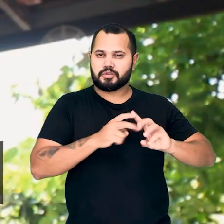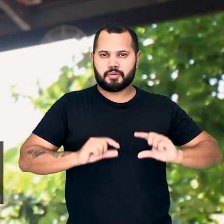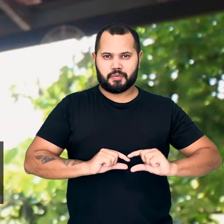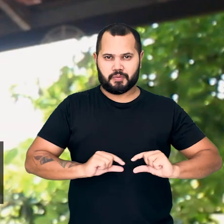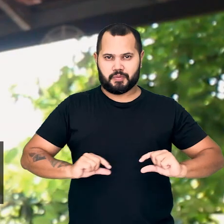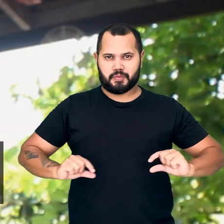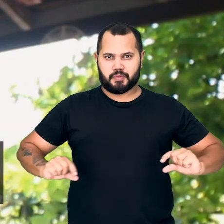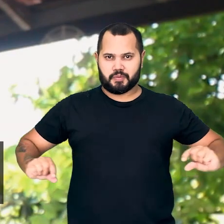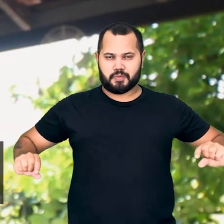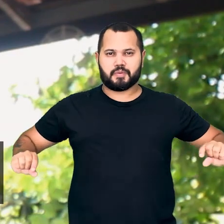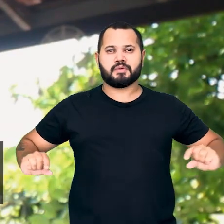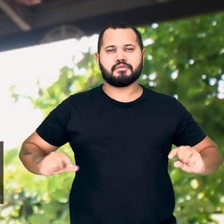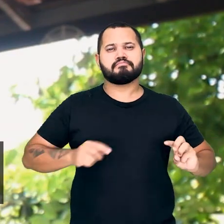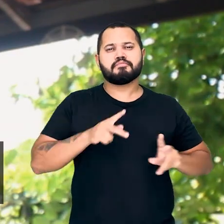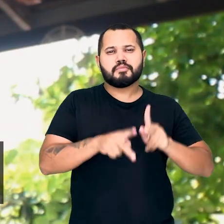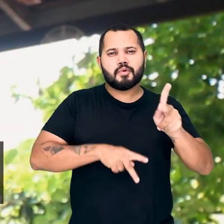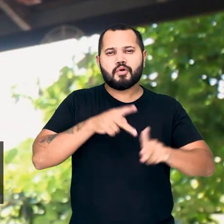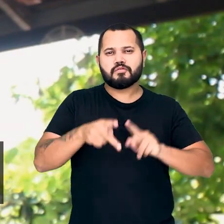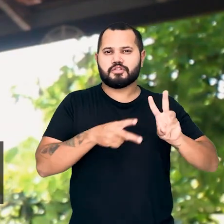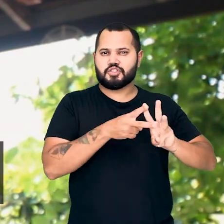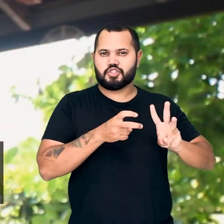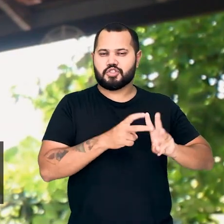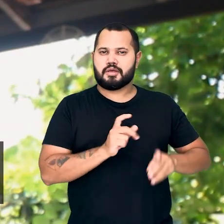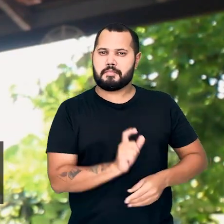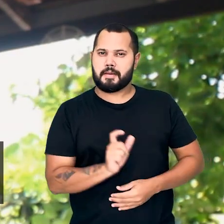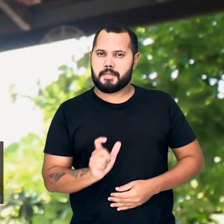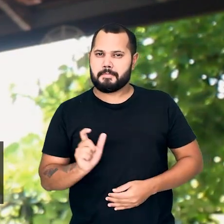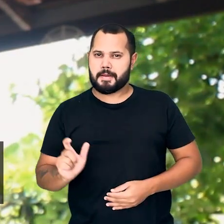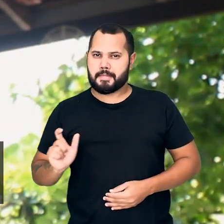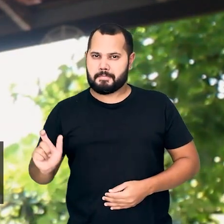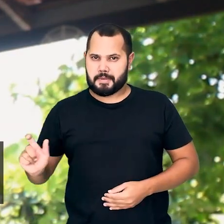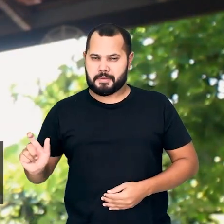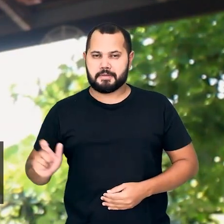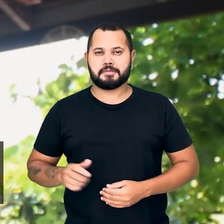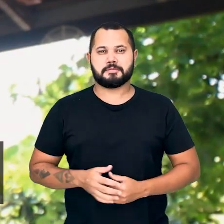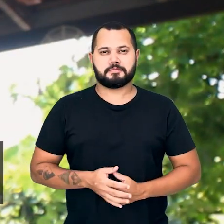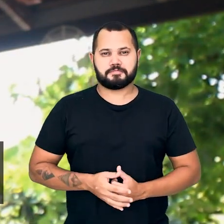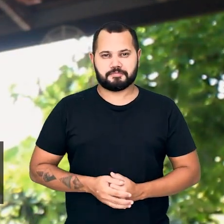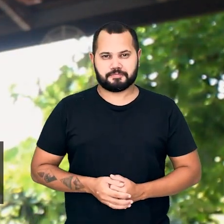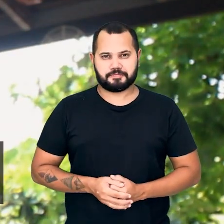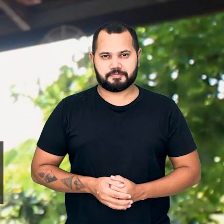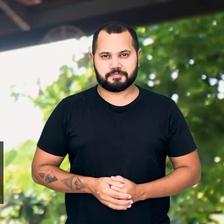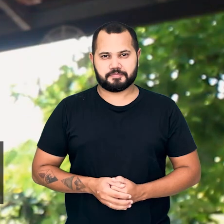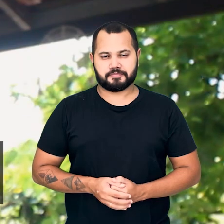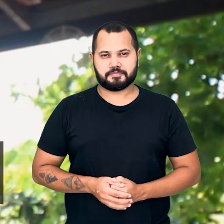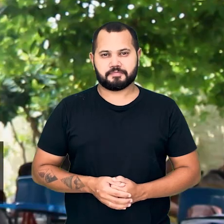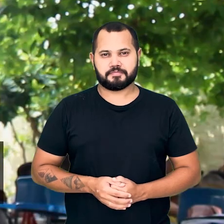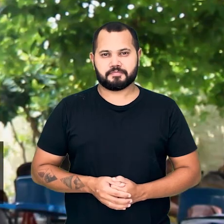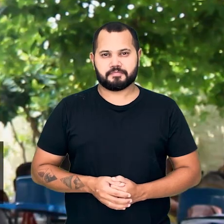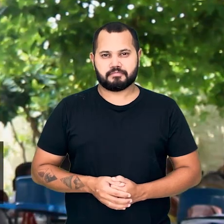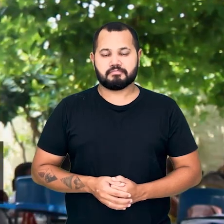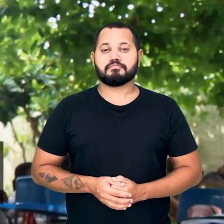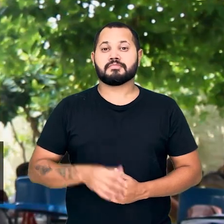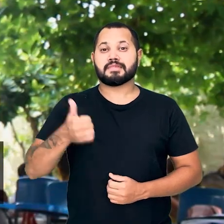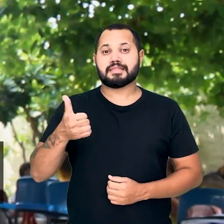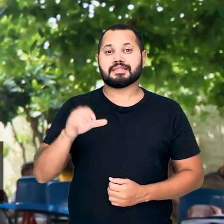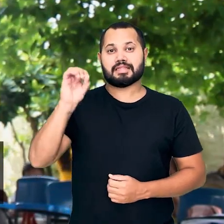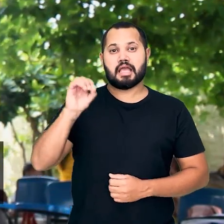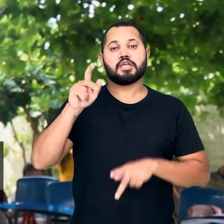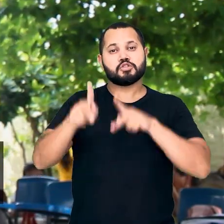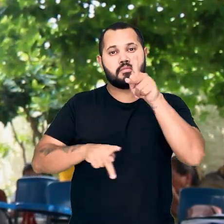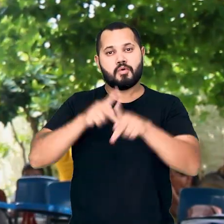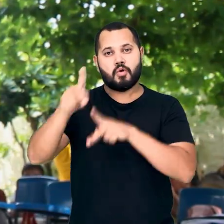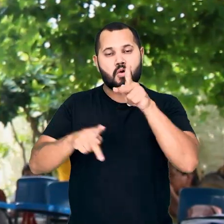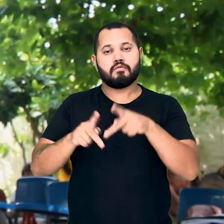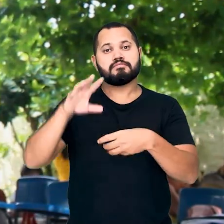Tucano, Dessano, Tariano, Piratapuia, Merititapuia, Arapás, Uanano, Baré, Tuiuca e